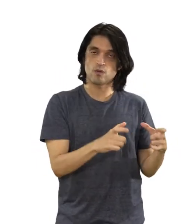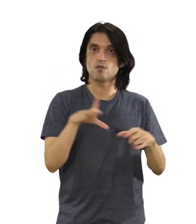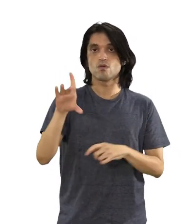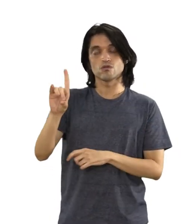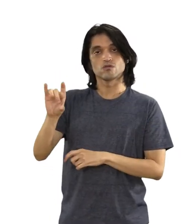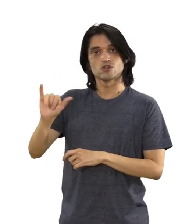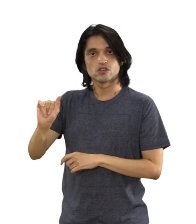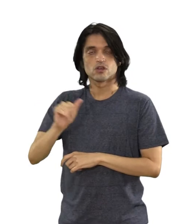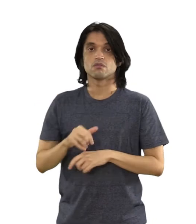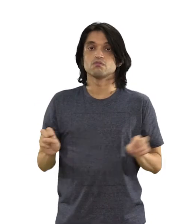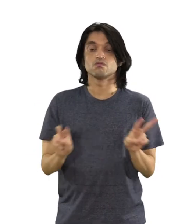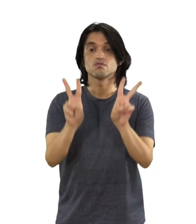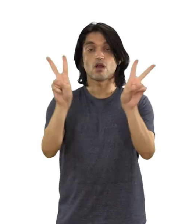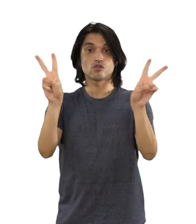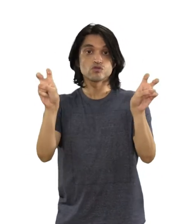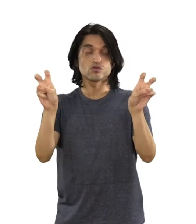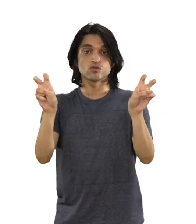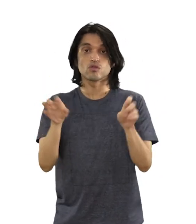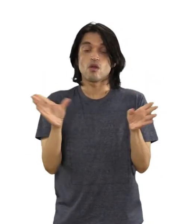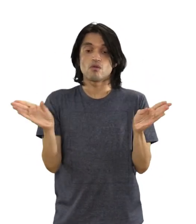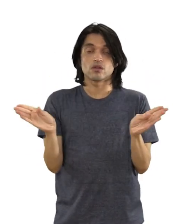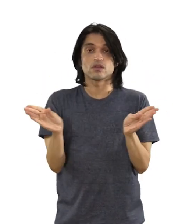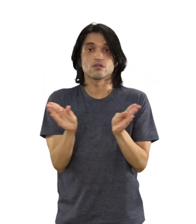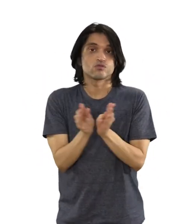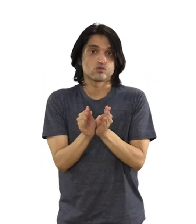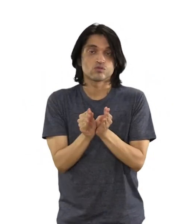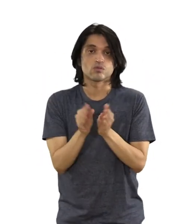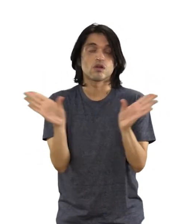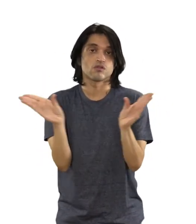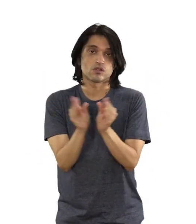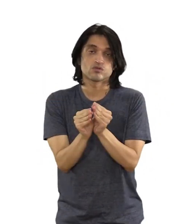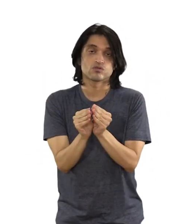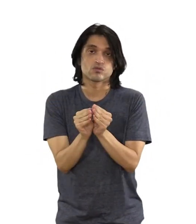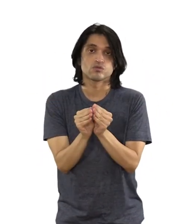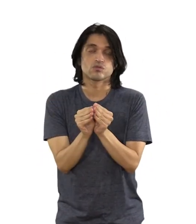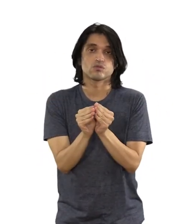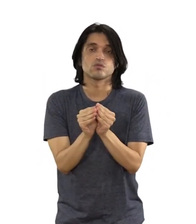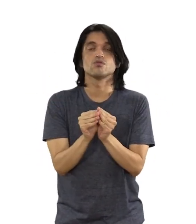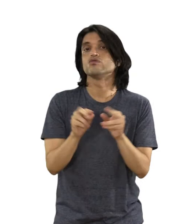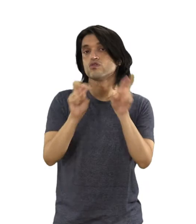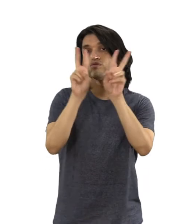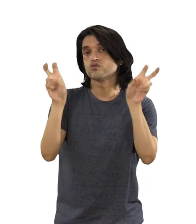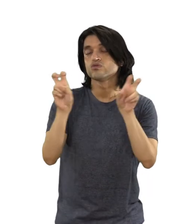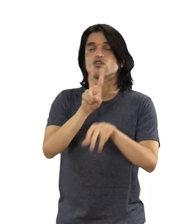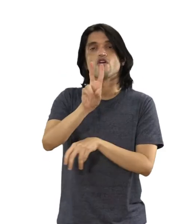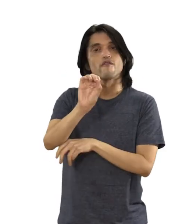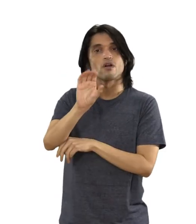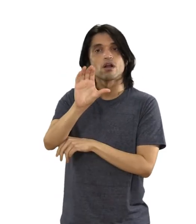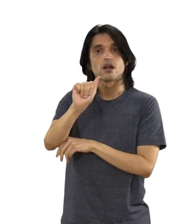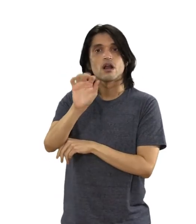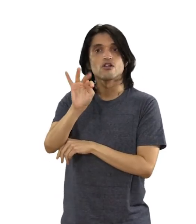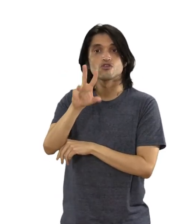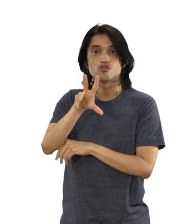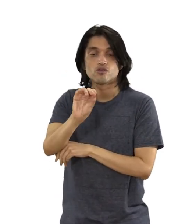data. Assunto: um resumo do assunto que irá tratar. O vocativo,